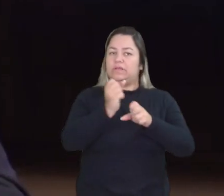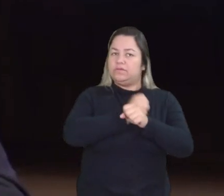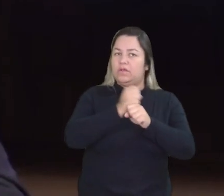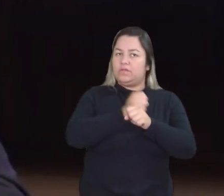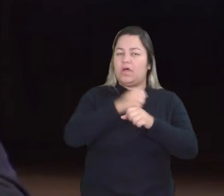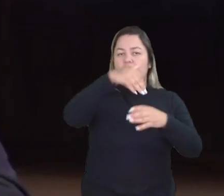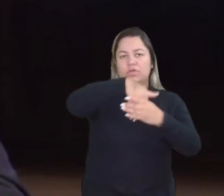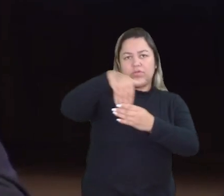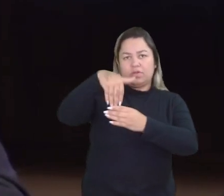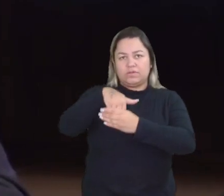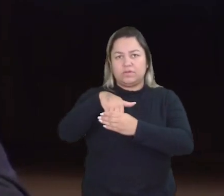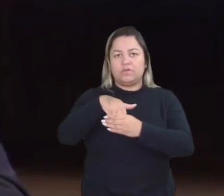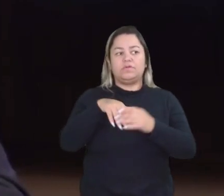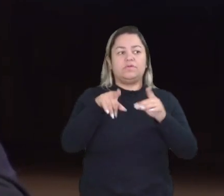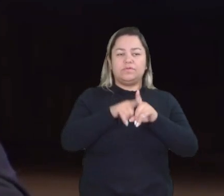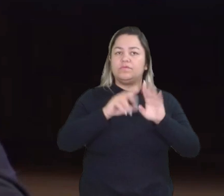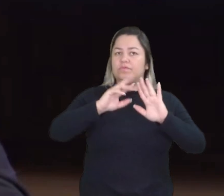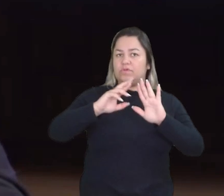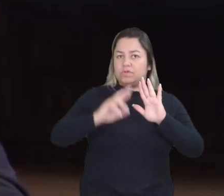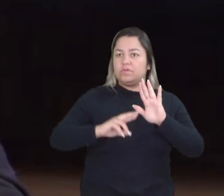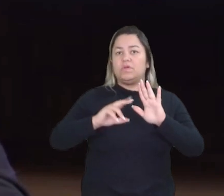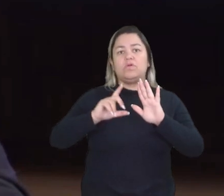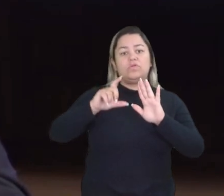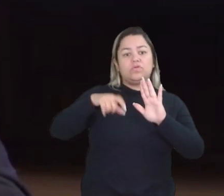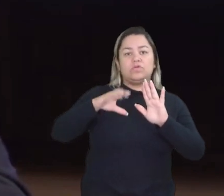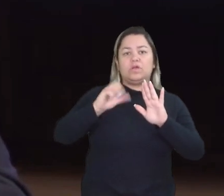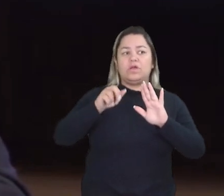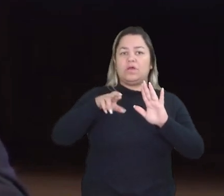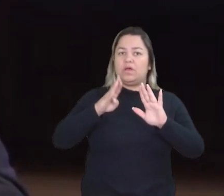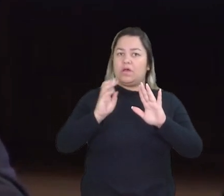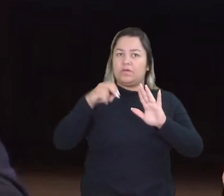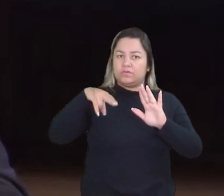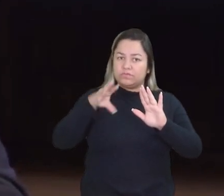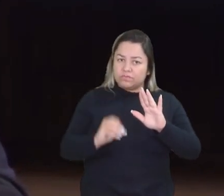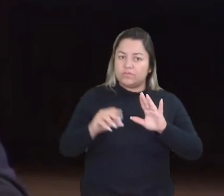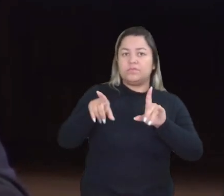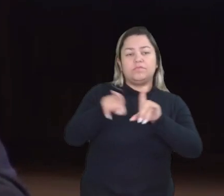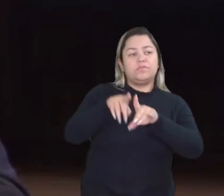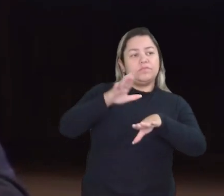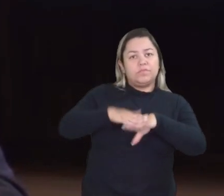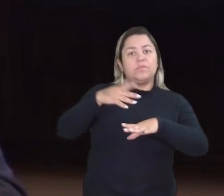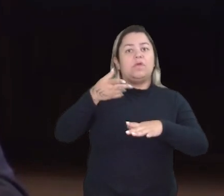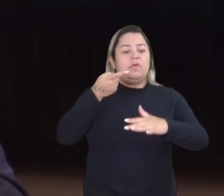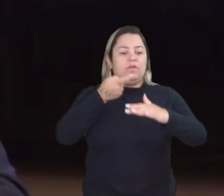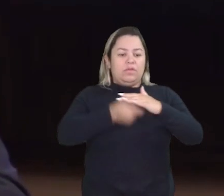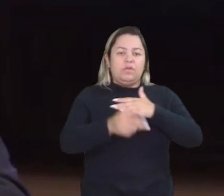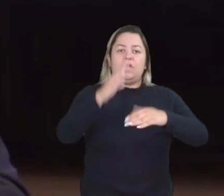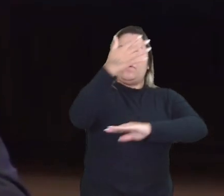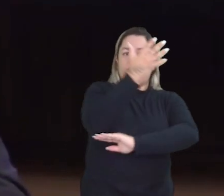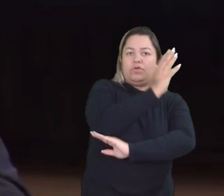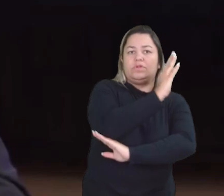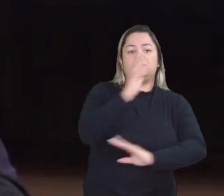ano a votação do mercado regulatório de crédito de carbono, que vai atrair mais investimento para quem quiser manter a floresta em pé, quem